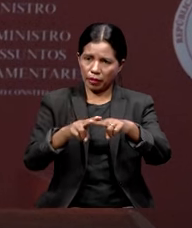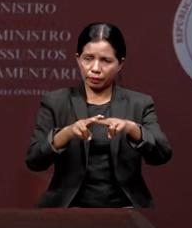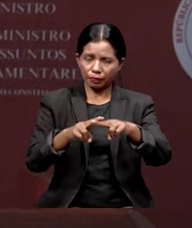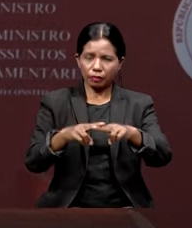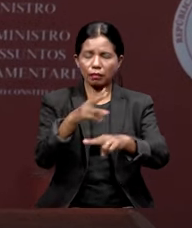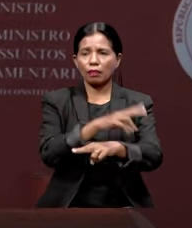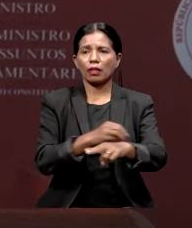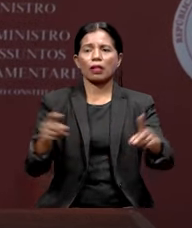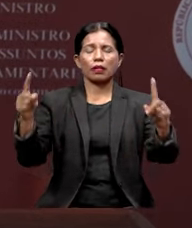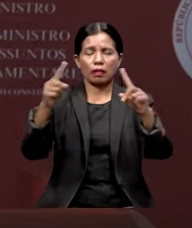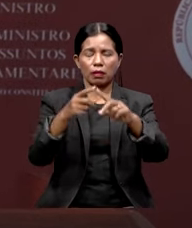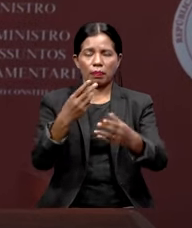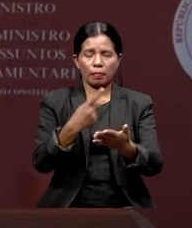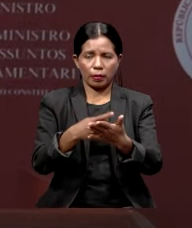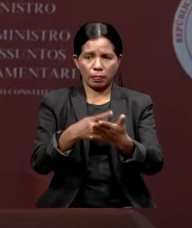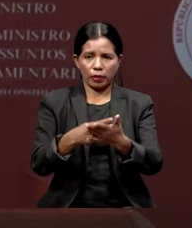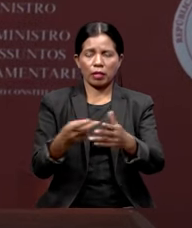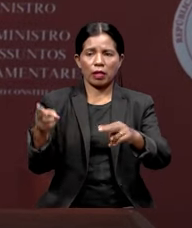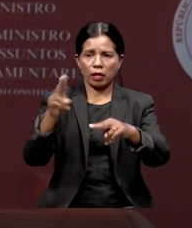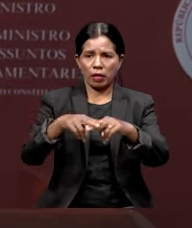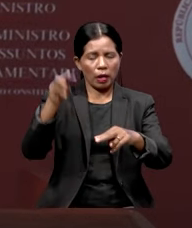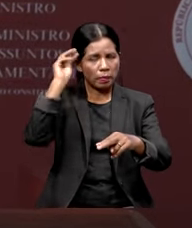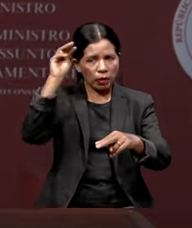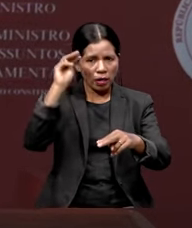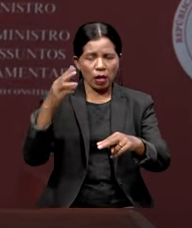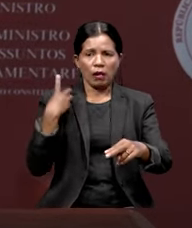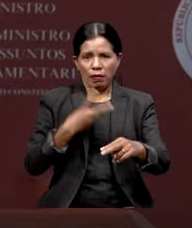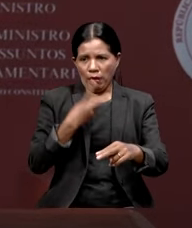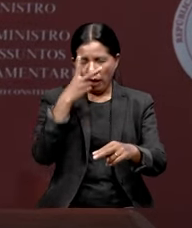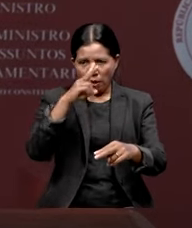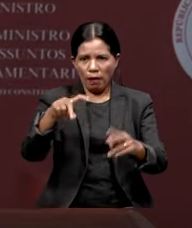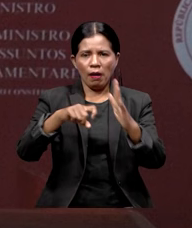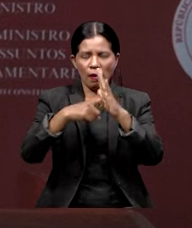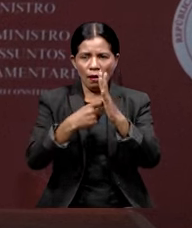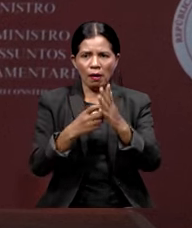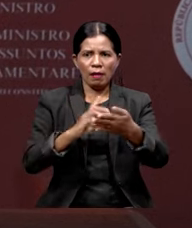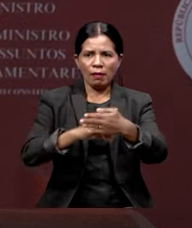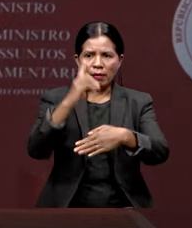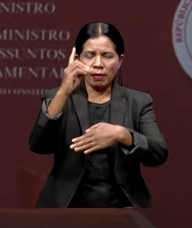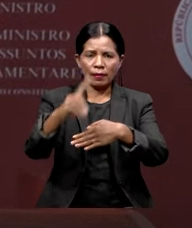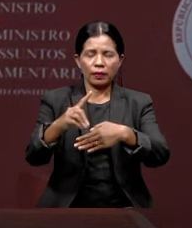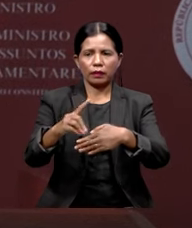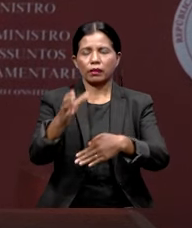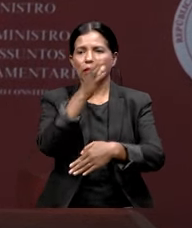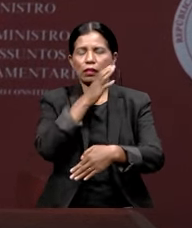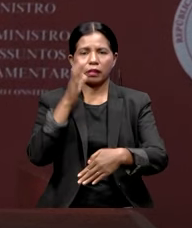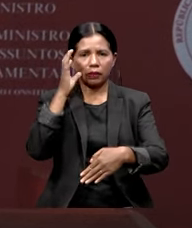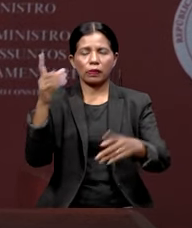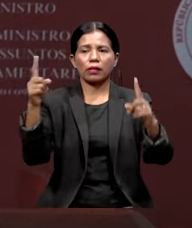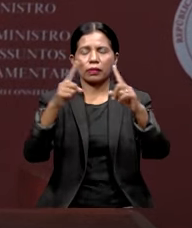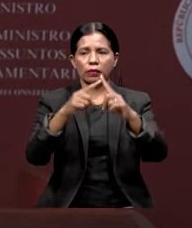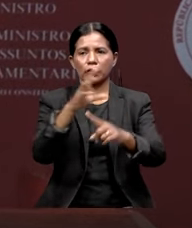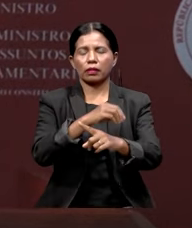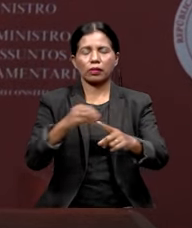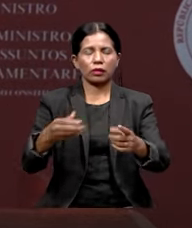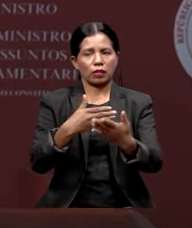adicional proposta adicional ba ministério na bem a mihare chave ba desenvolvimento setor agricultura no mos setor